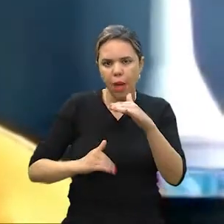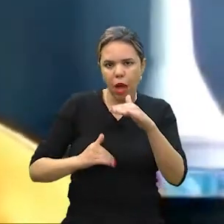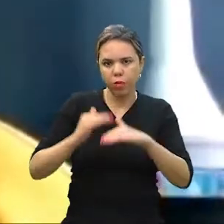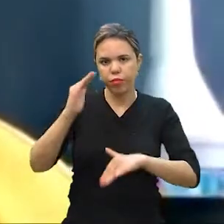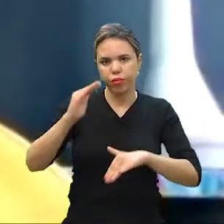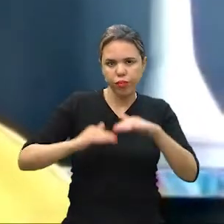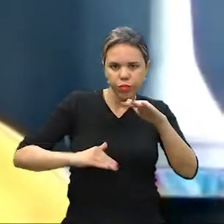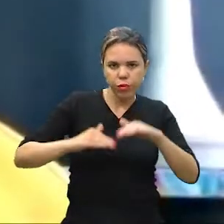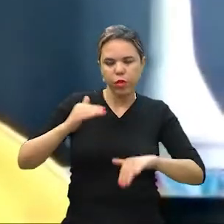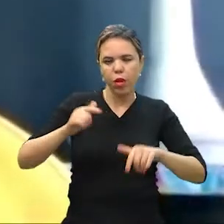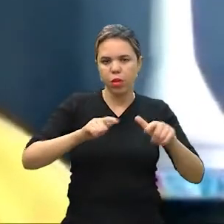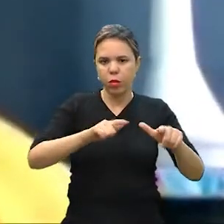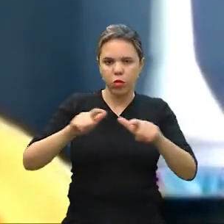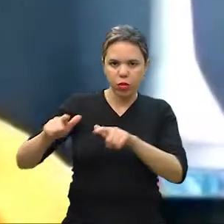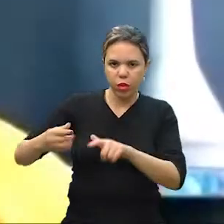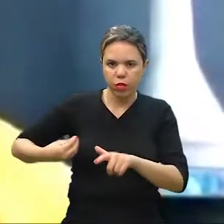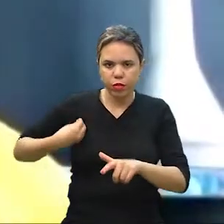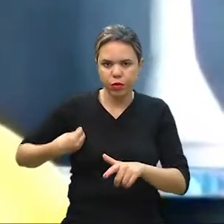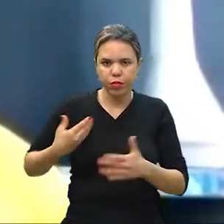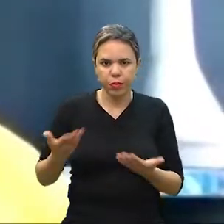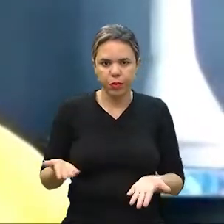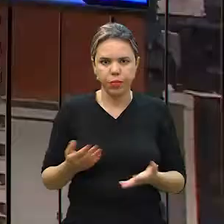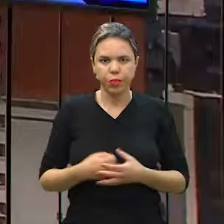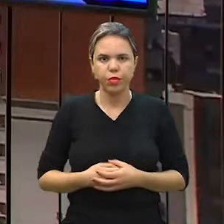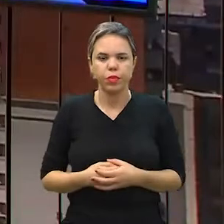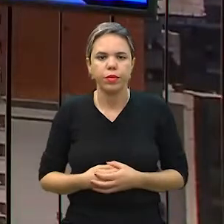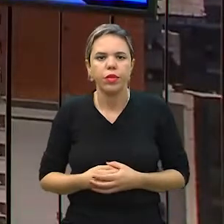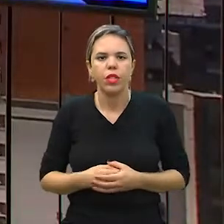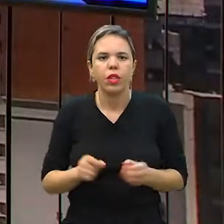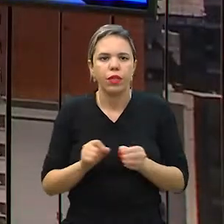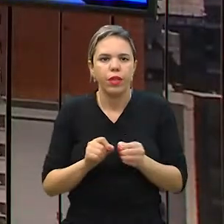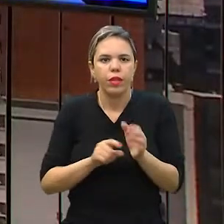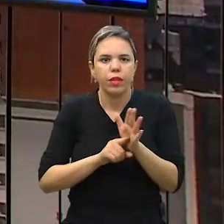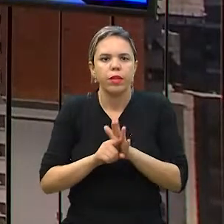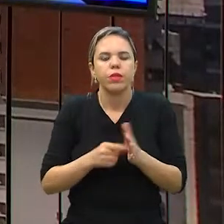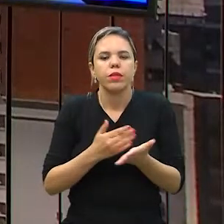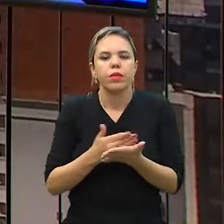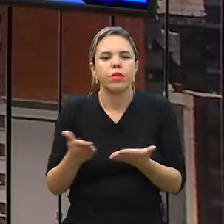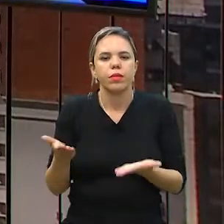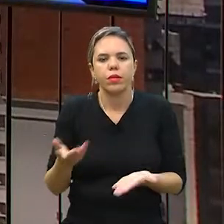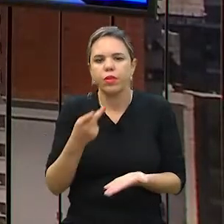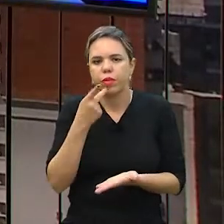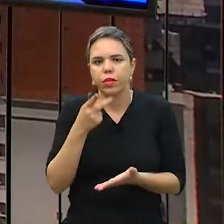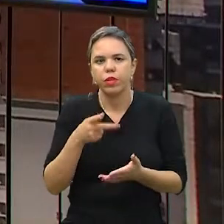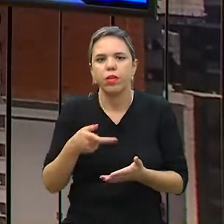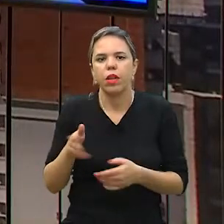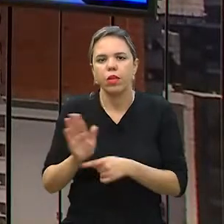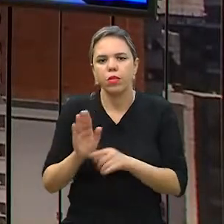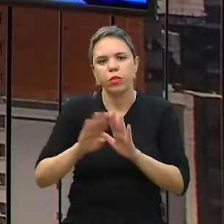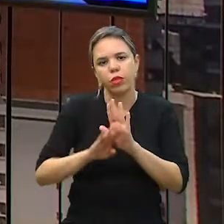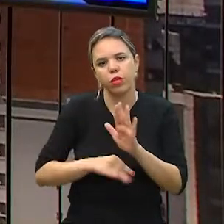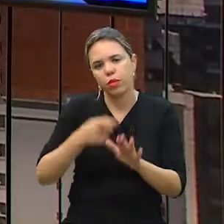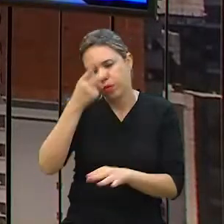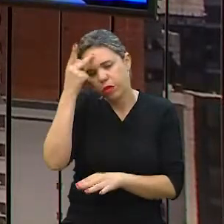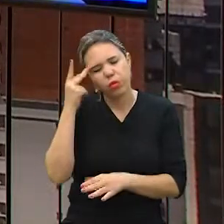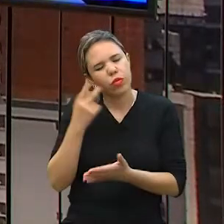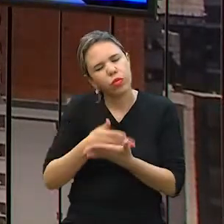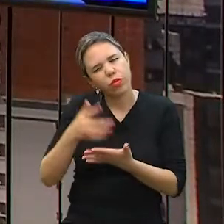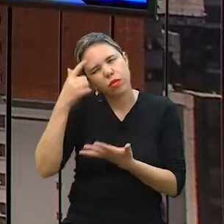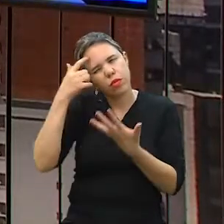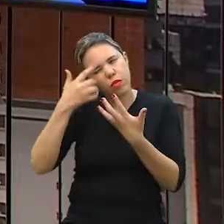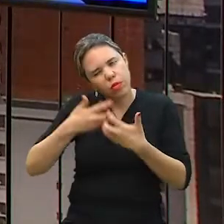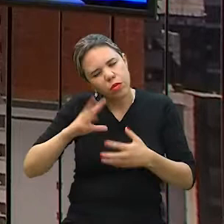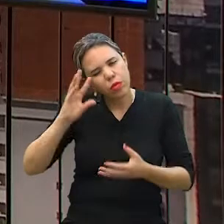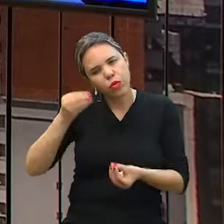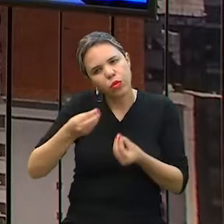acordo com o local que a gente está. Eu fiz uma pequena introdução no início da edição, né, só para as pessoas começarem a